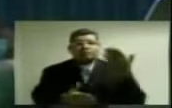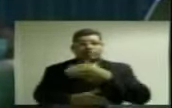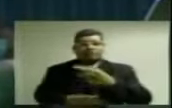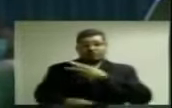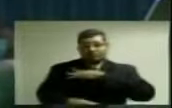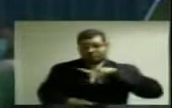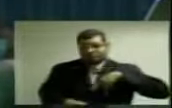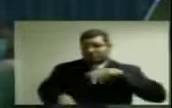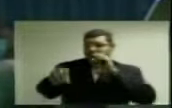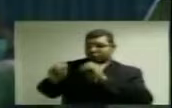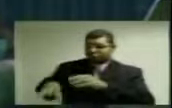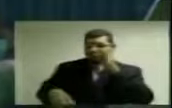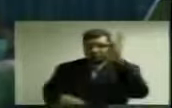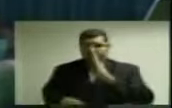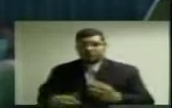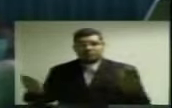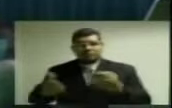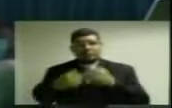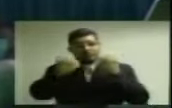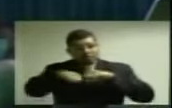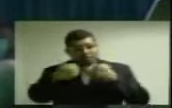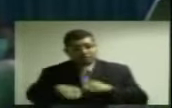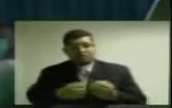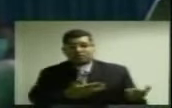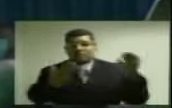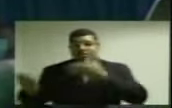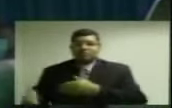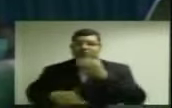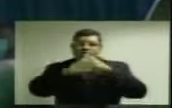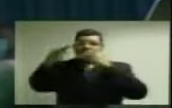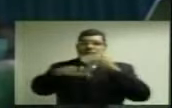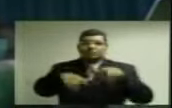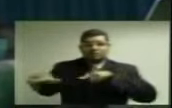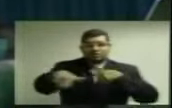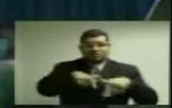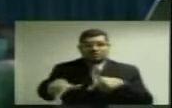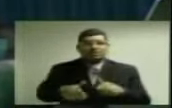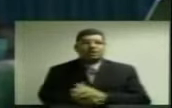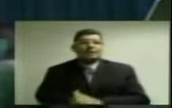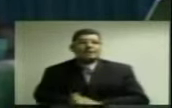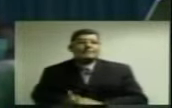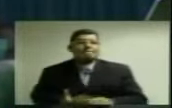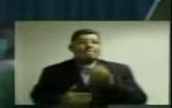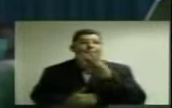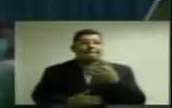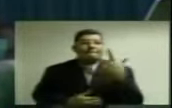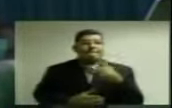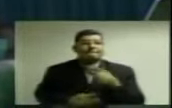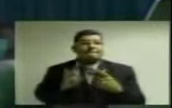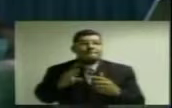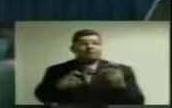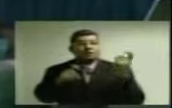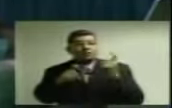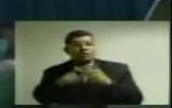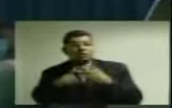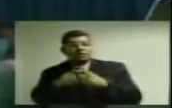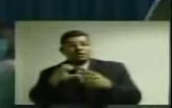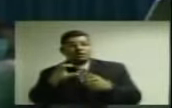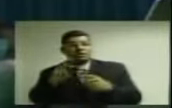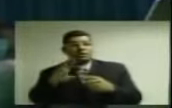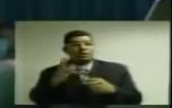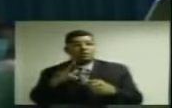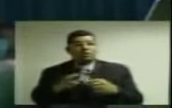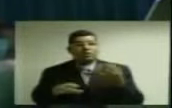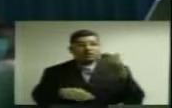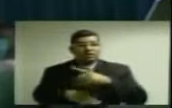pelo Ministério da Educação brasileira, precisa passar por um processo de validação de diploma. Não é só o médico de Cuba ou